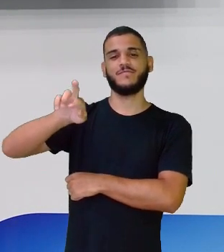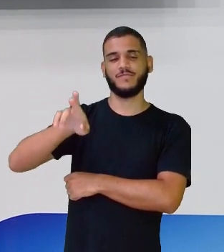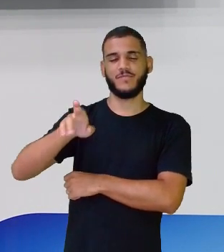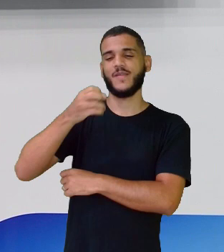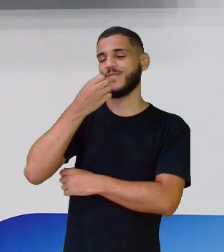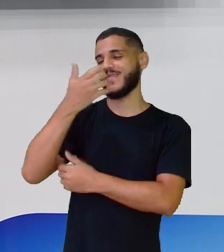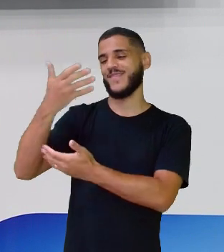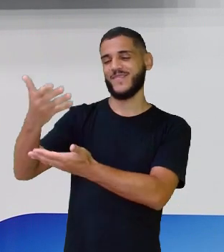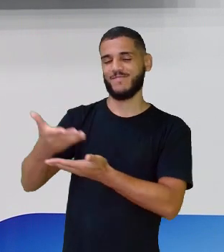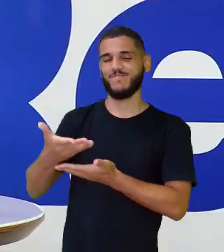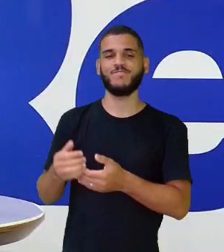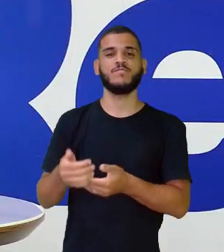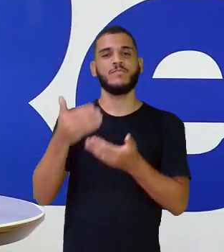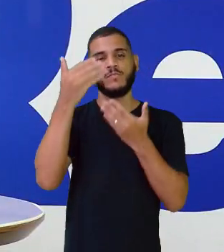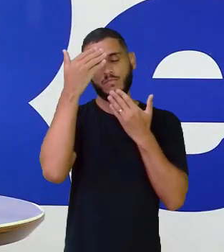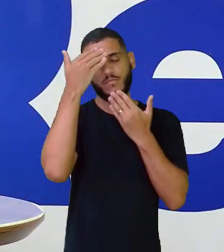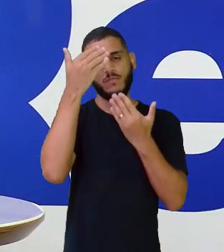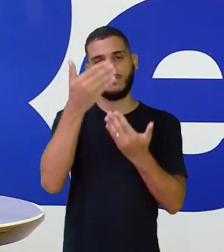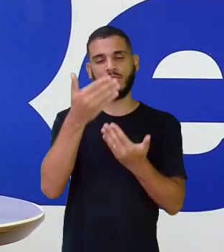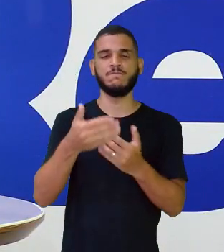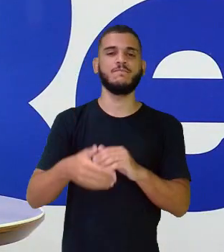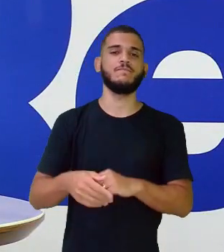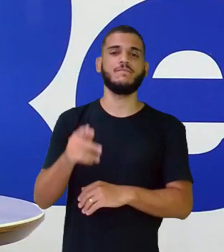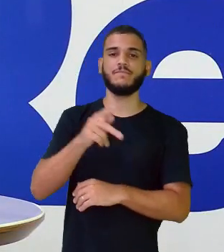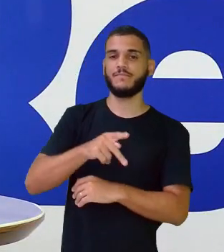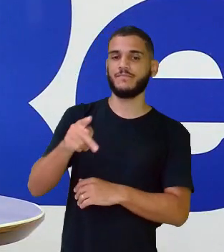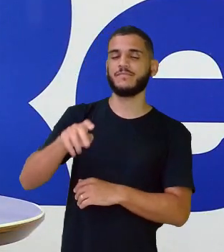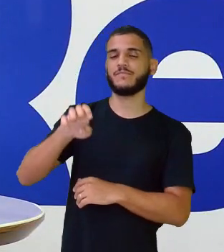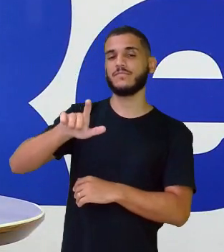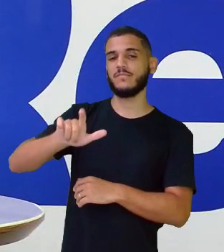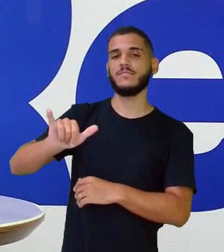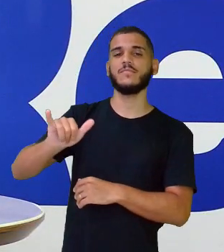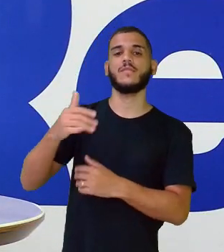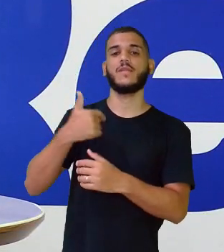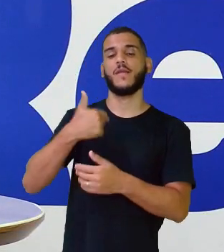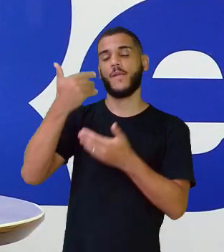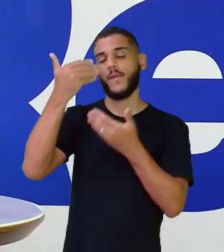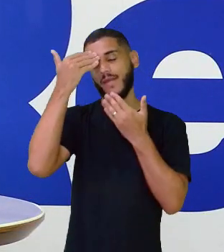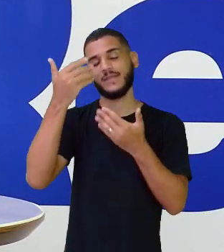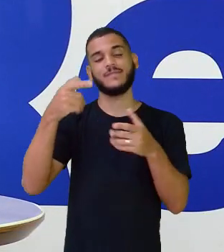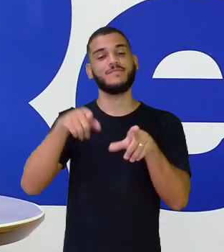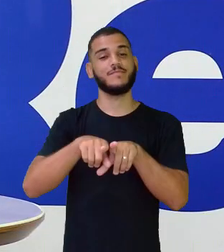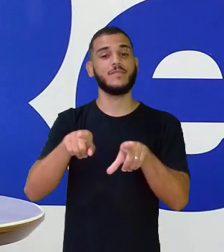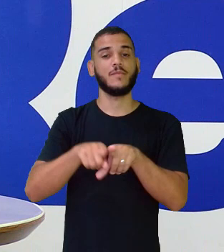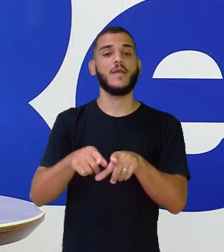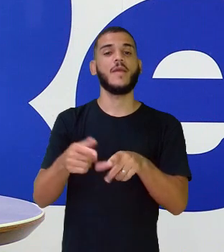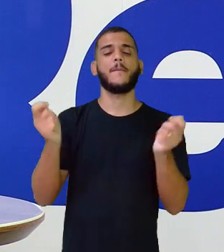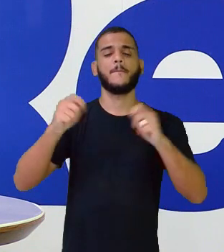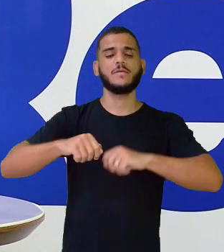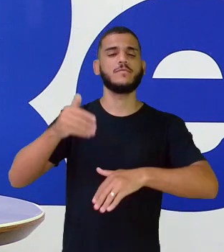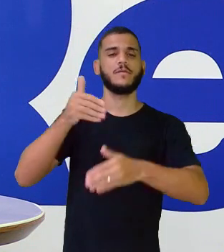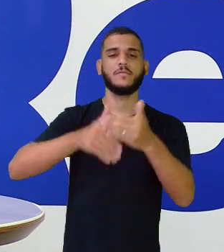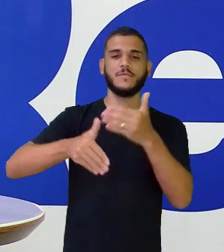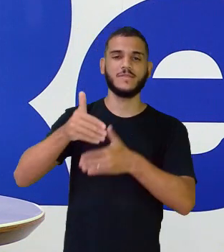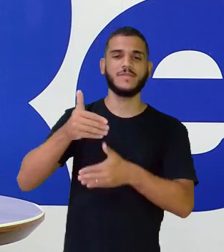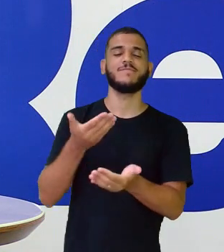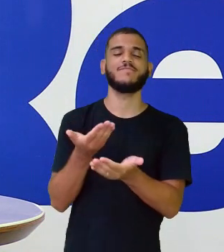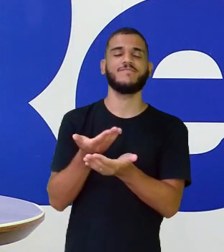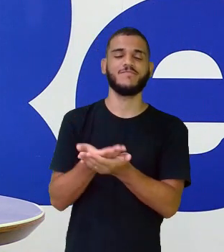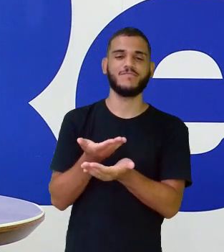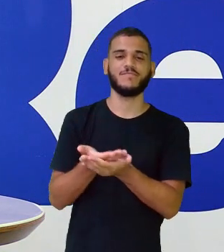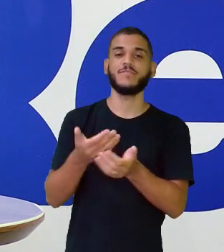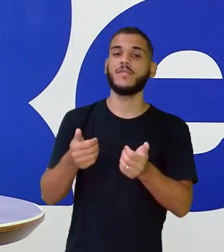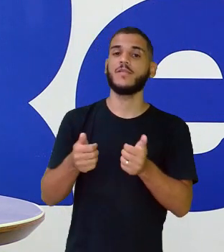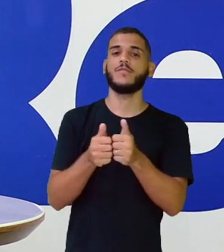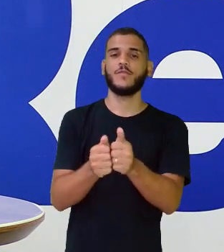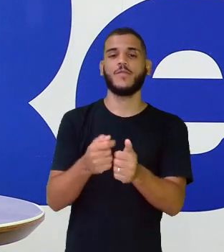professora Esté. Muito obrigada, professora Eli. Eu já agradeço também, não é, poder estar nesta aula junto com vocês